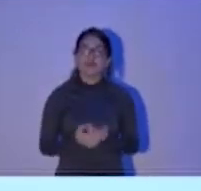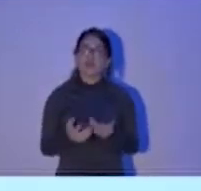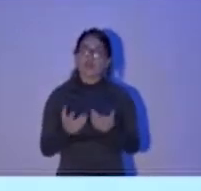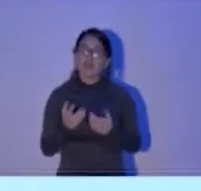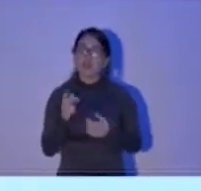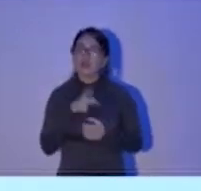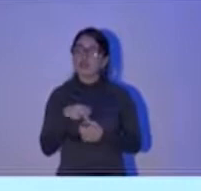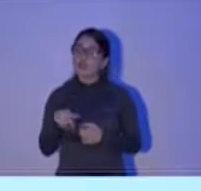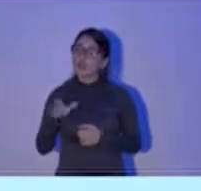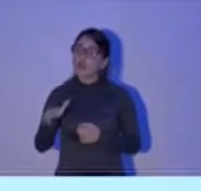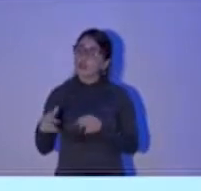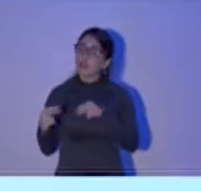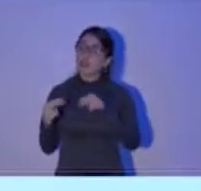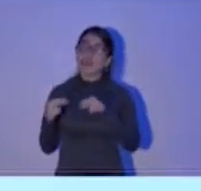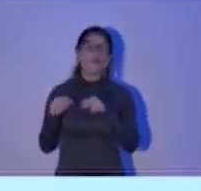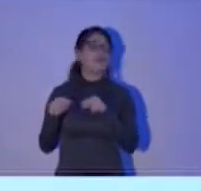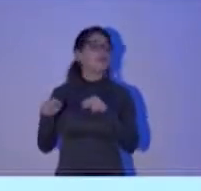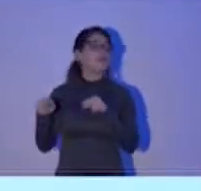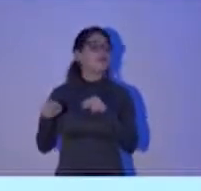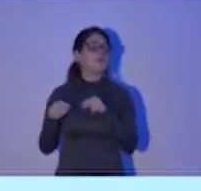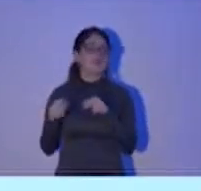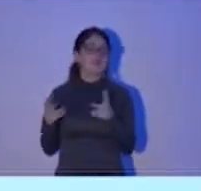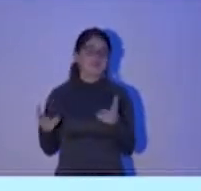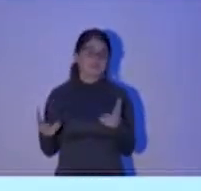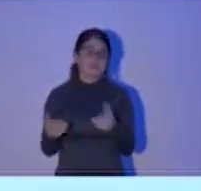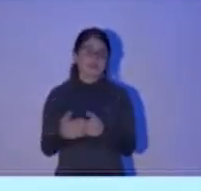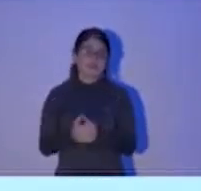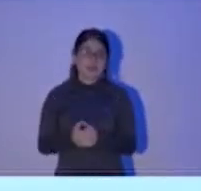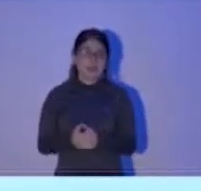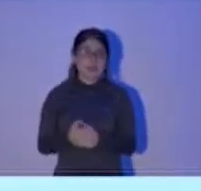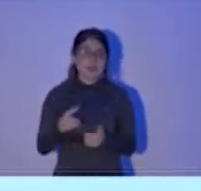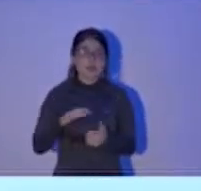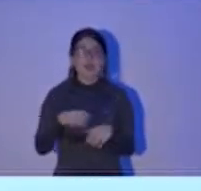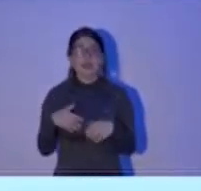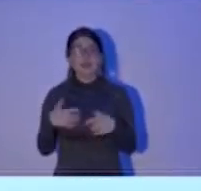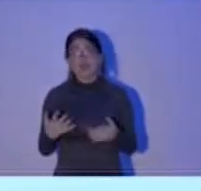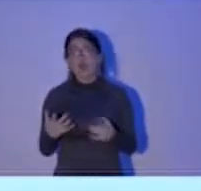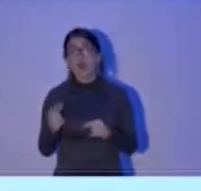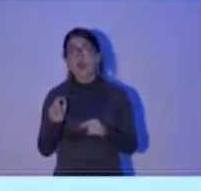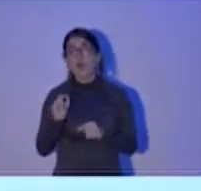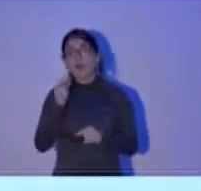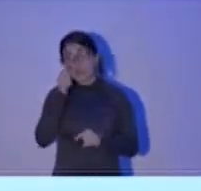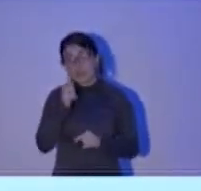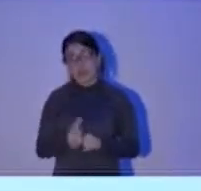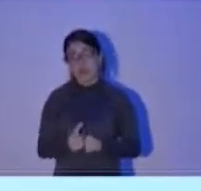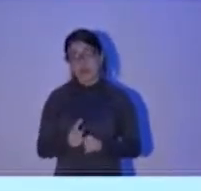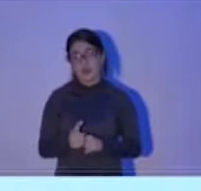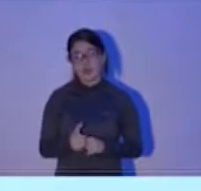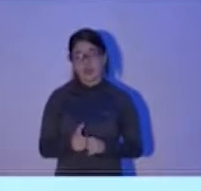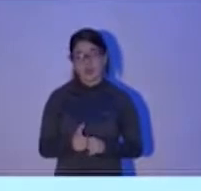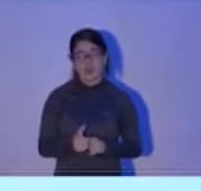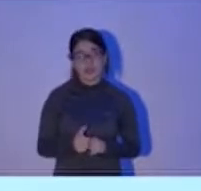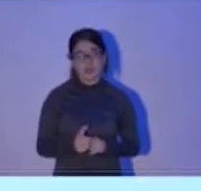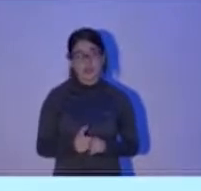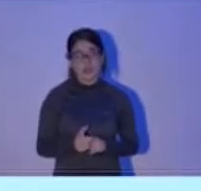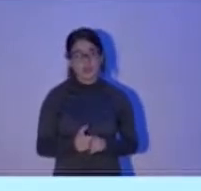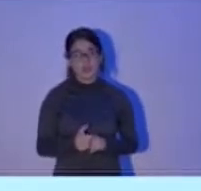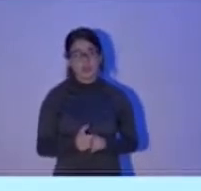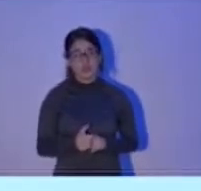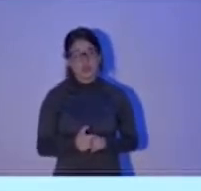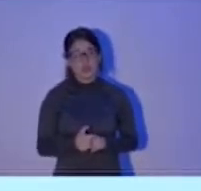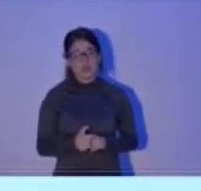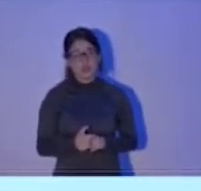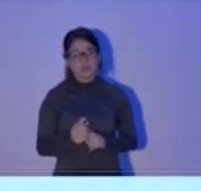e ele não olha para mim. Então, assim... E o que é interessante? Leila, eu vou te pedir sociedade... para concluir, para a gente ter